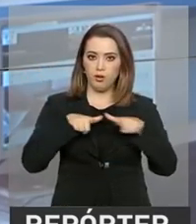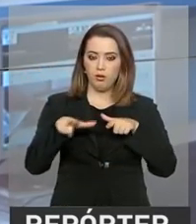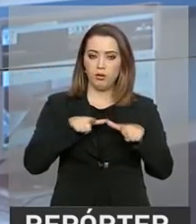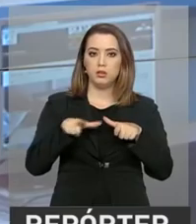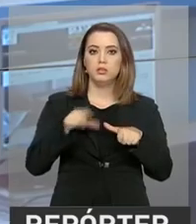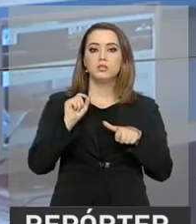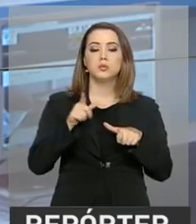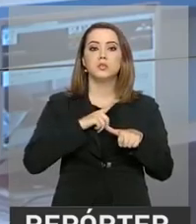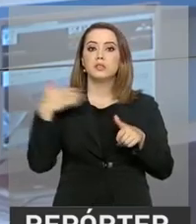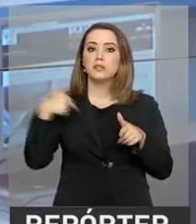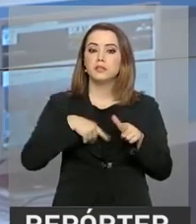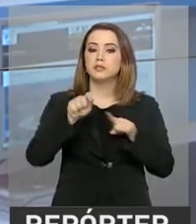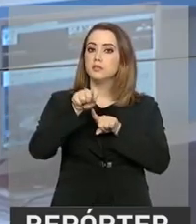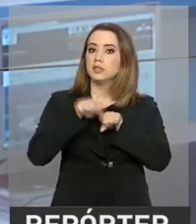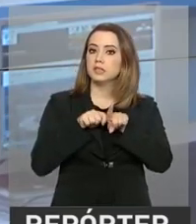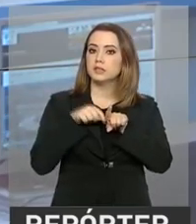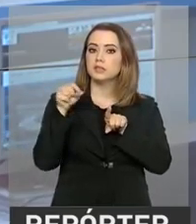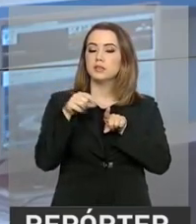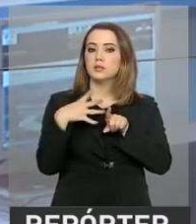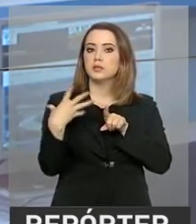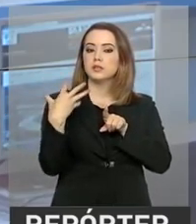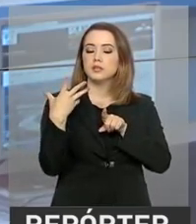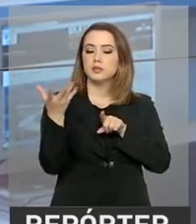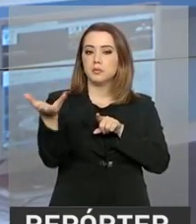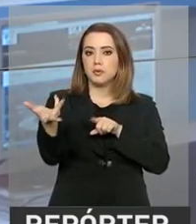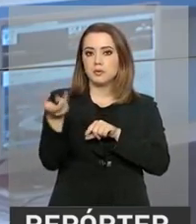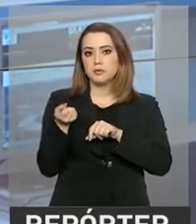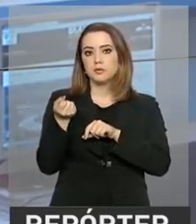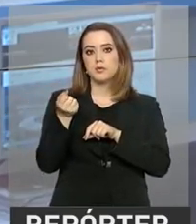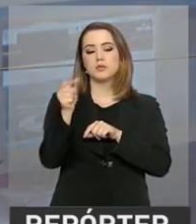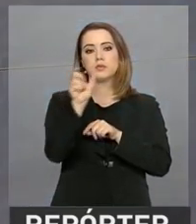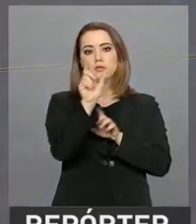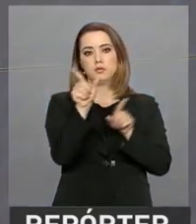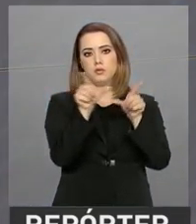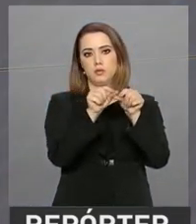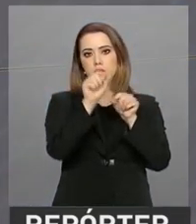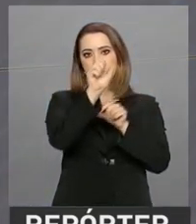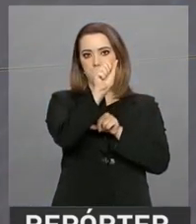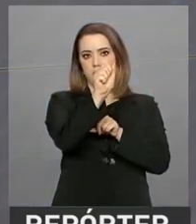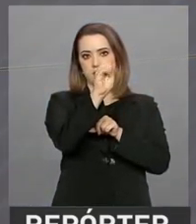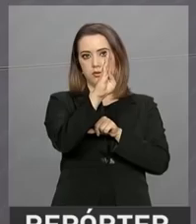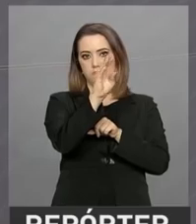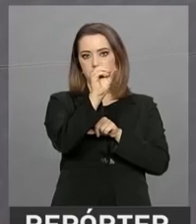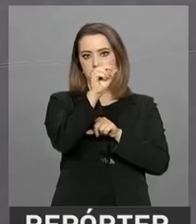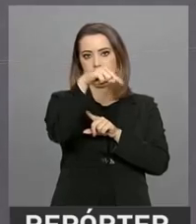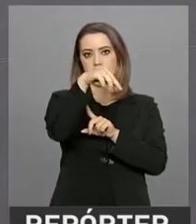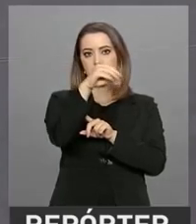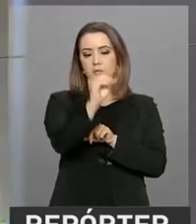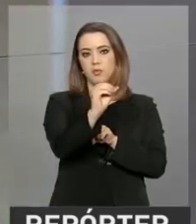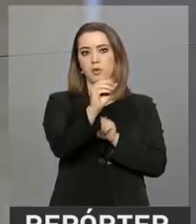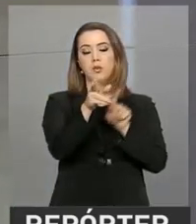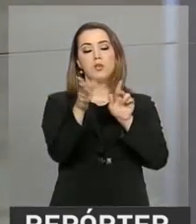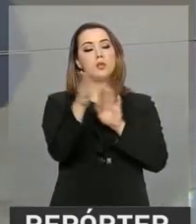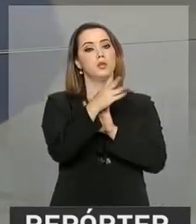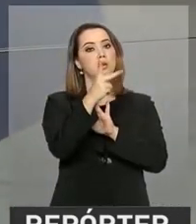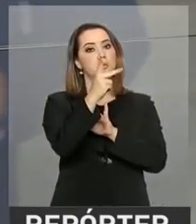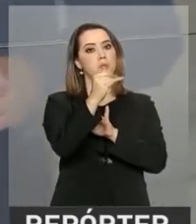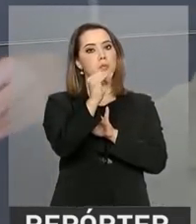até o fim deste mês para sacar o abono salarial do pispasep quem tem os detalhes sobre esse assunto é é o repórter Paulo